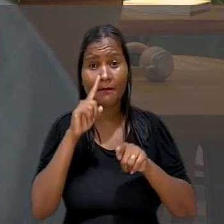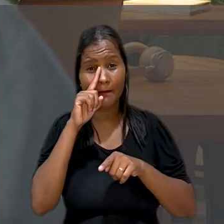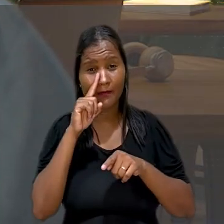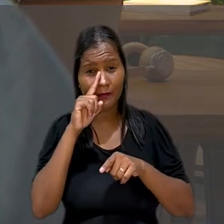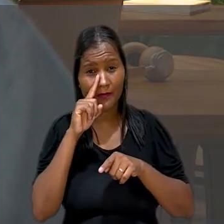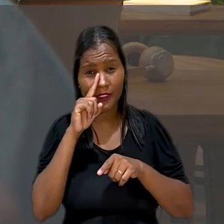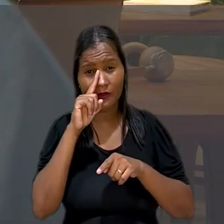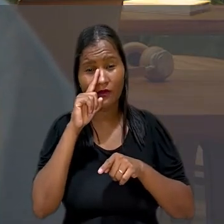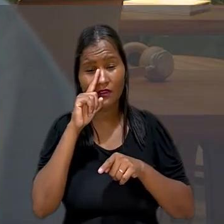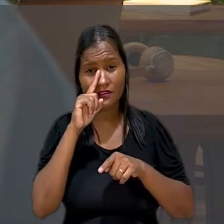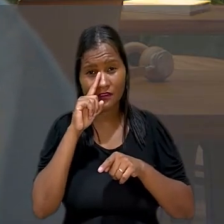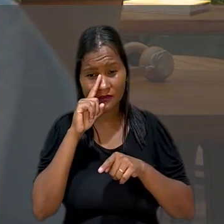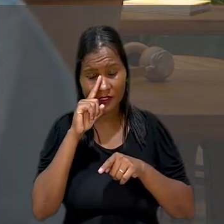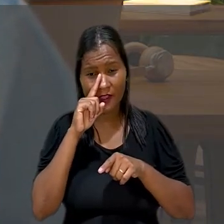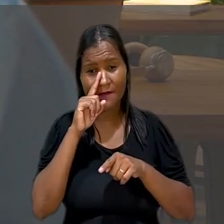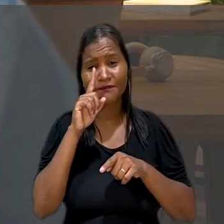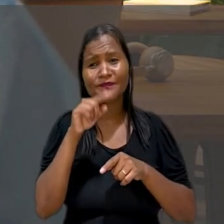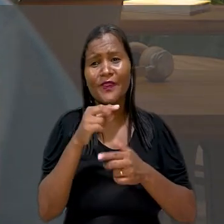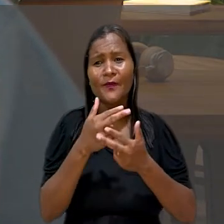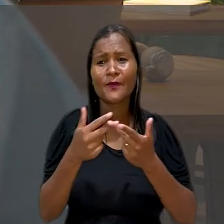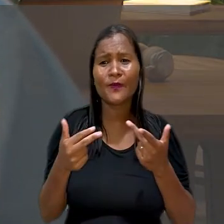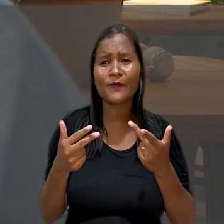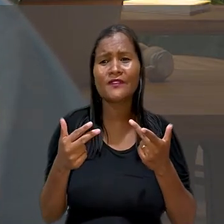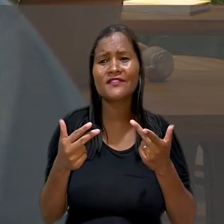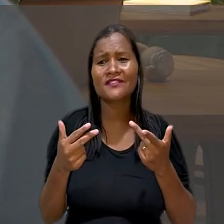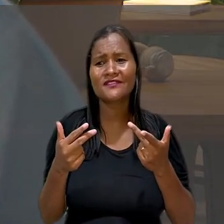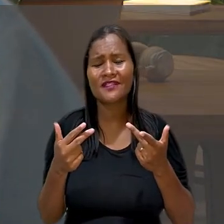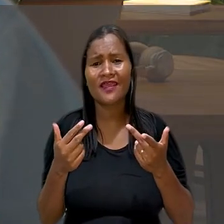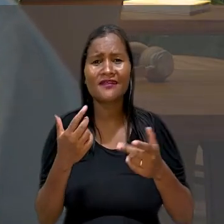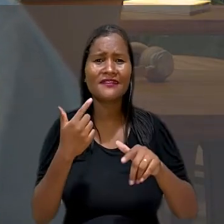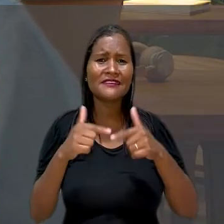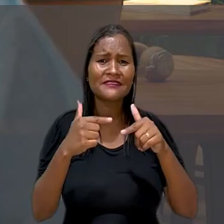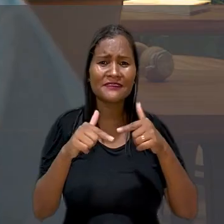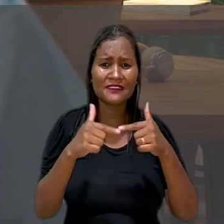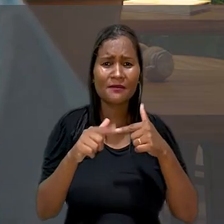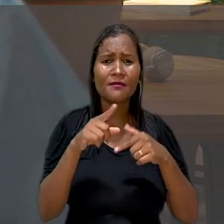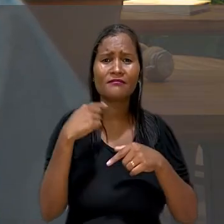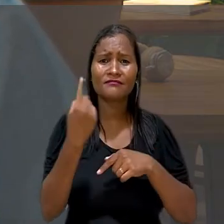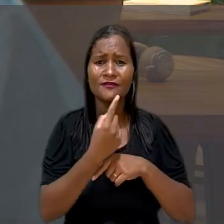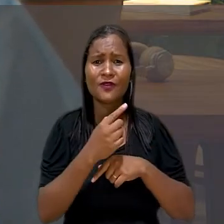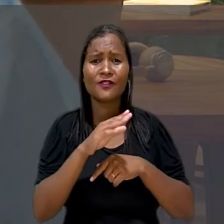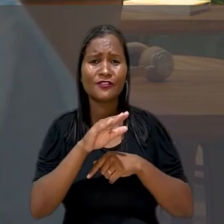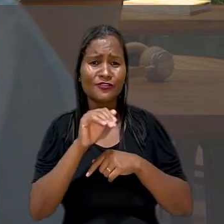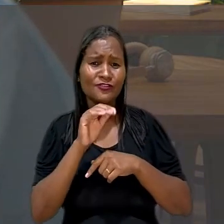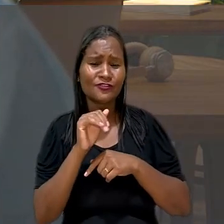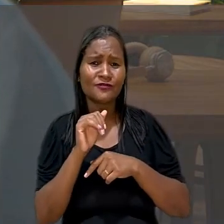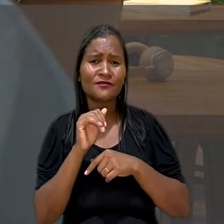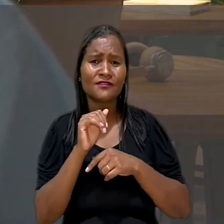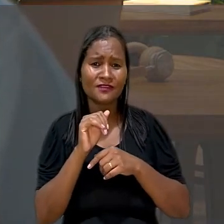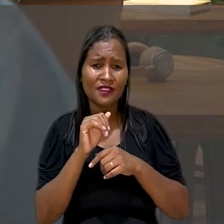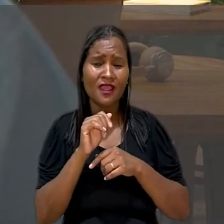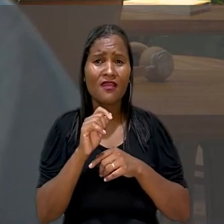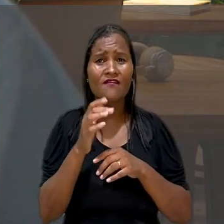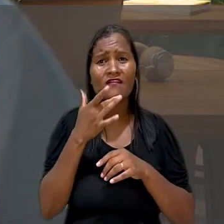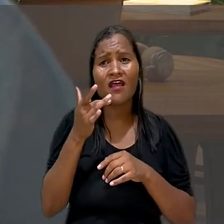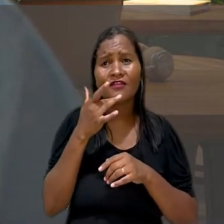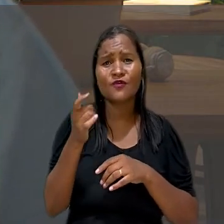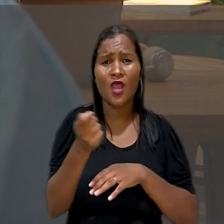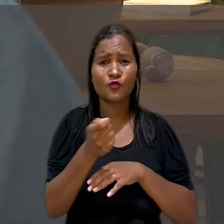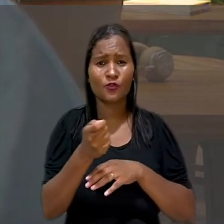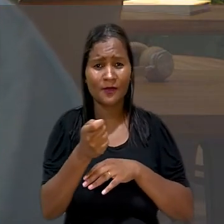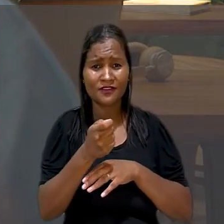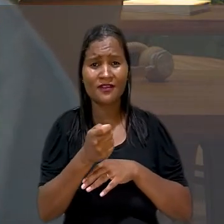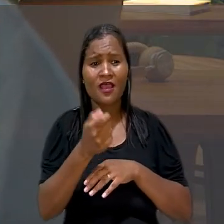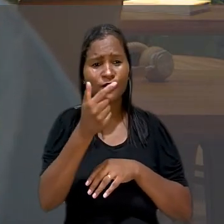perigosos. E o danda é uma coisa meio, né, assim, são empregos que a gente chamaria de burros, né, que são facilmente automatizáveis,